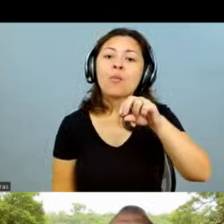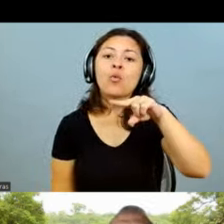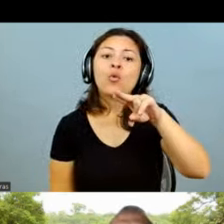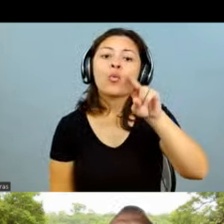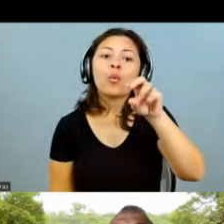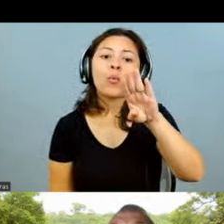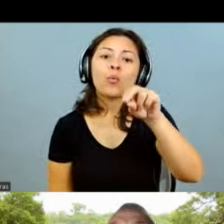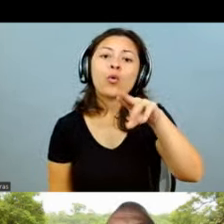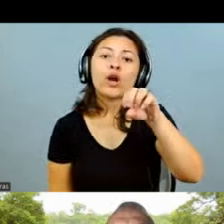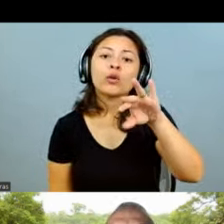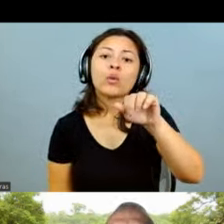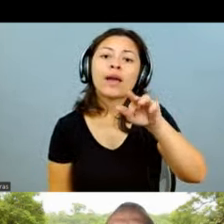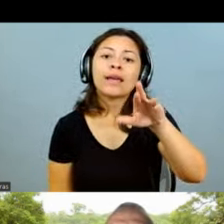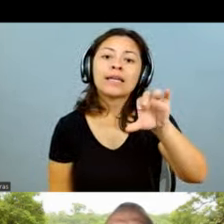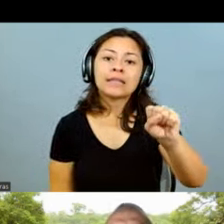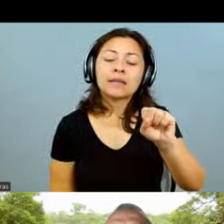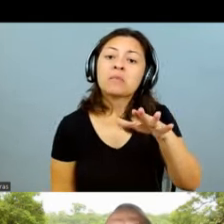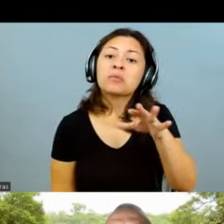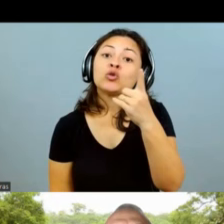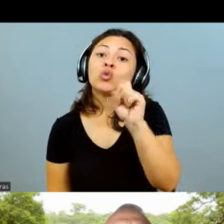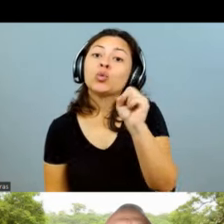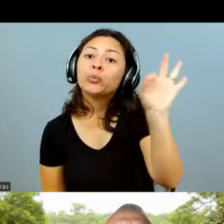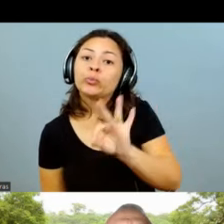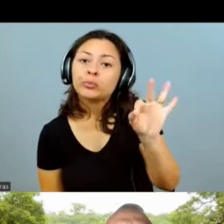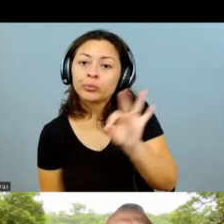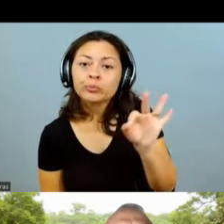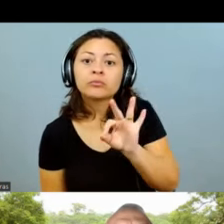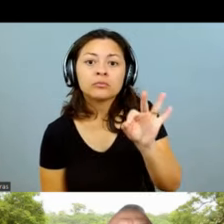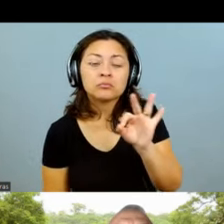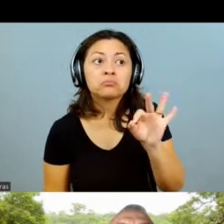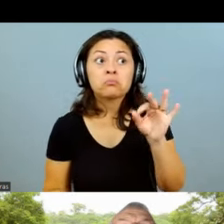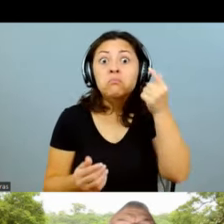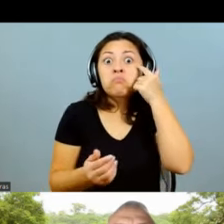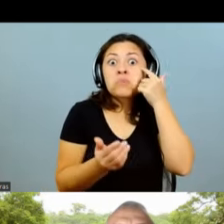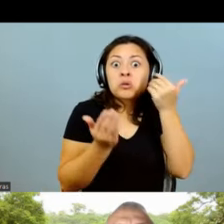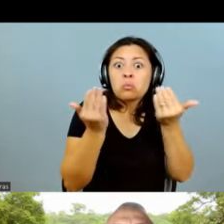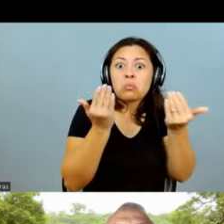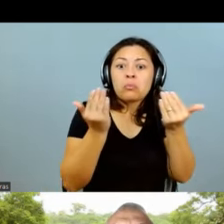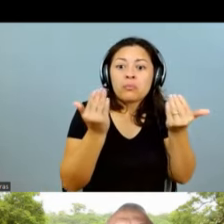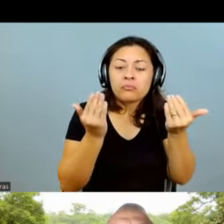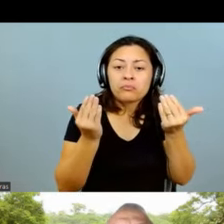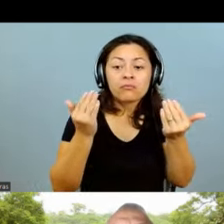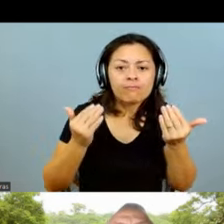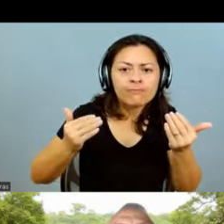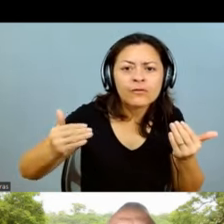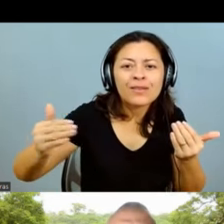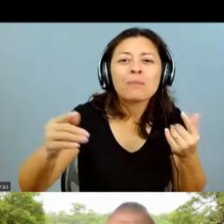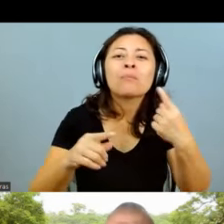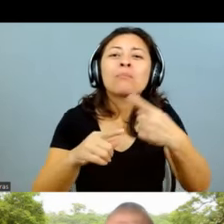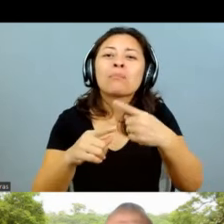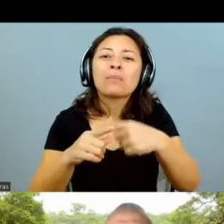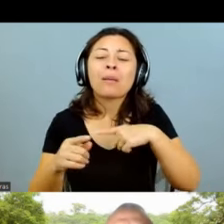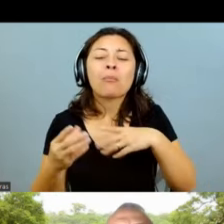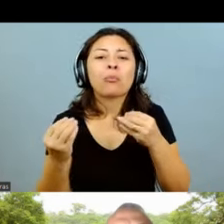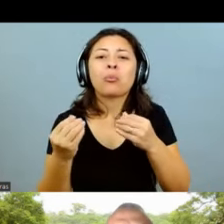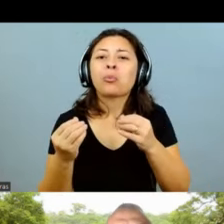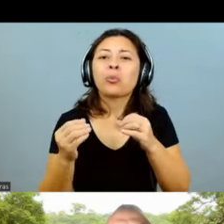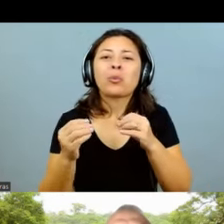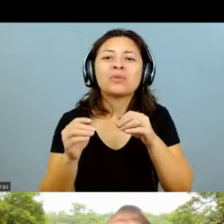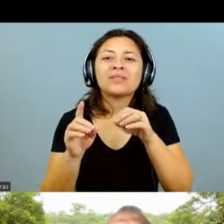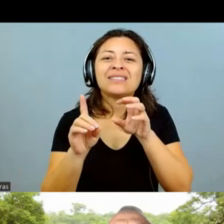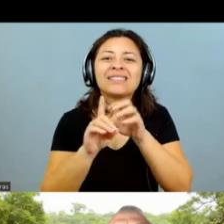em aproximadamente 18% em relação às estimativas iniciais em decorrência do ataque de pragas